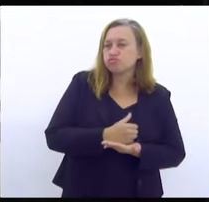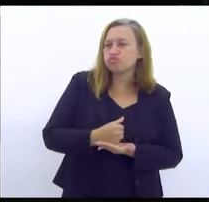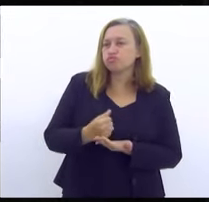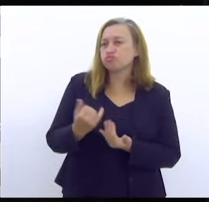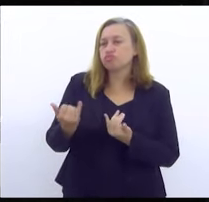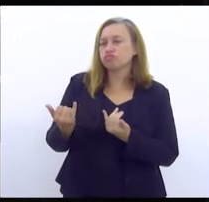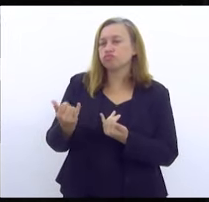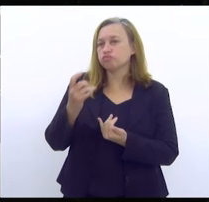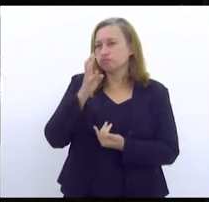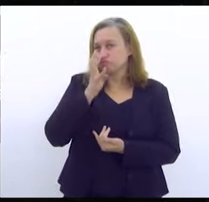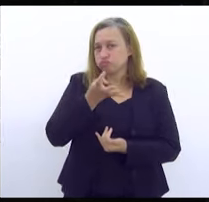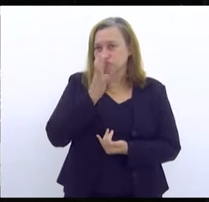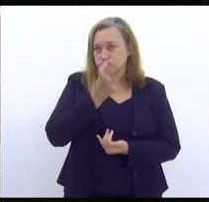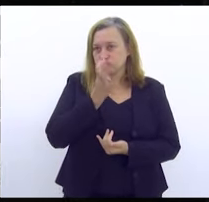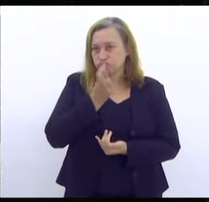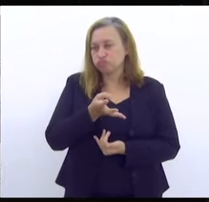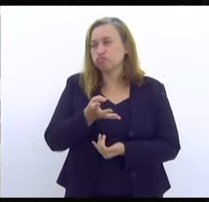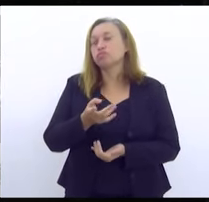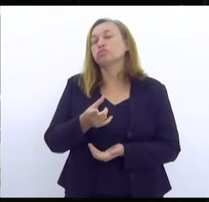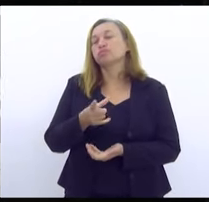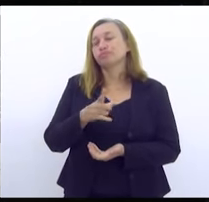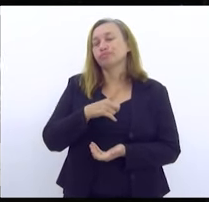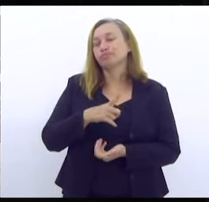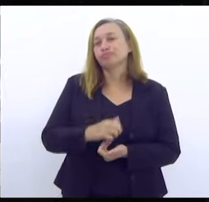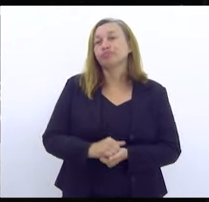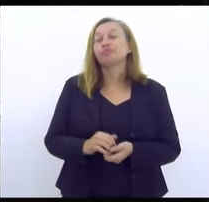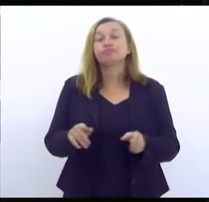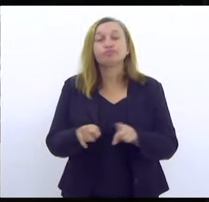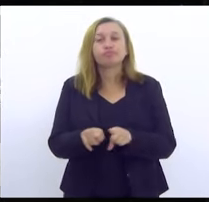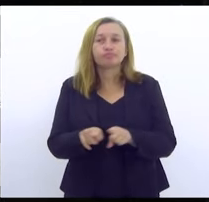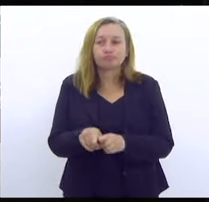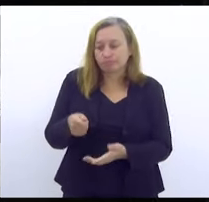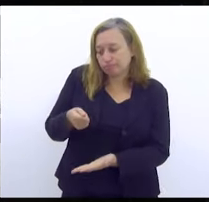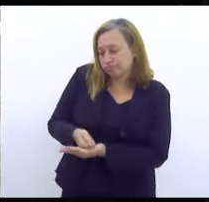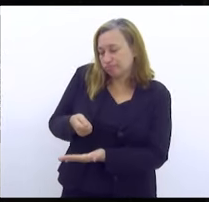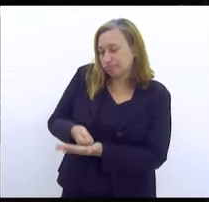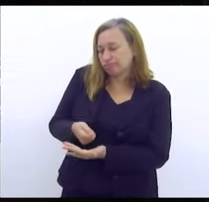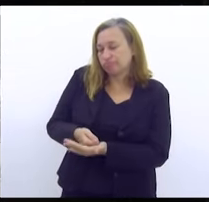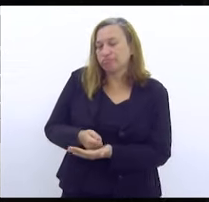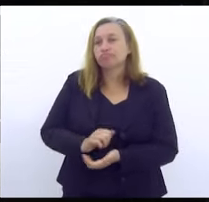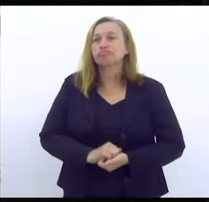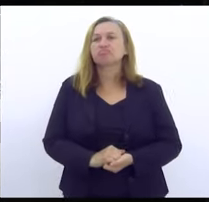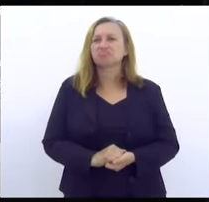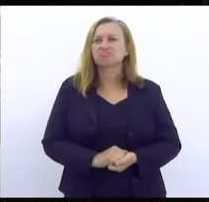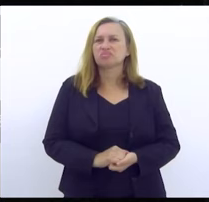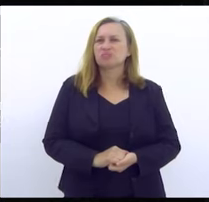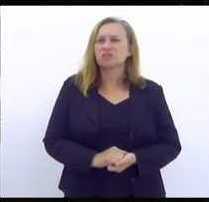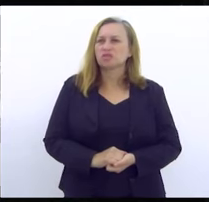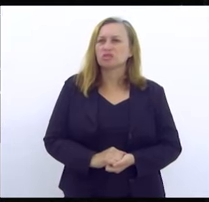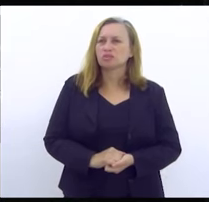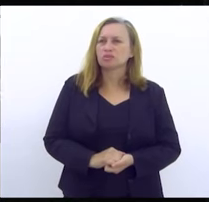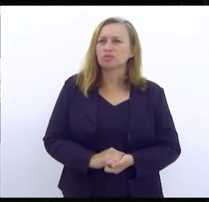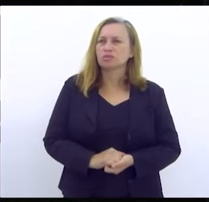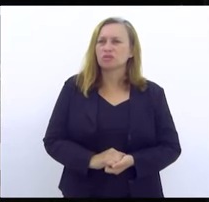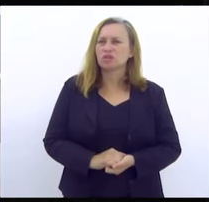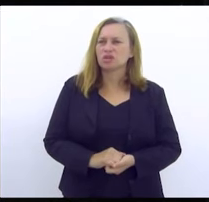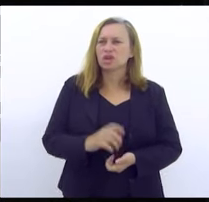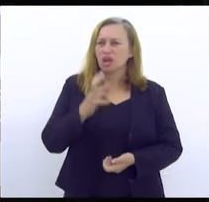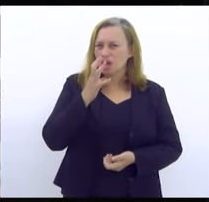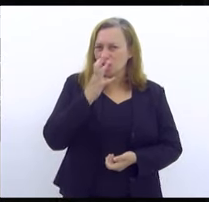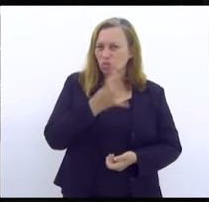denúncias e fiscalizações, e a gente está aqui também cobrando o seguinte: não basta apenas ter a